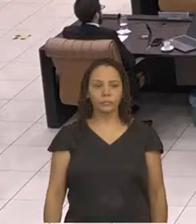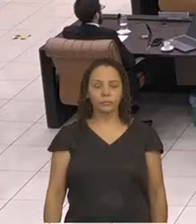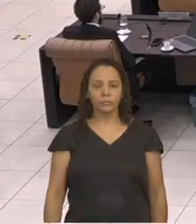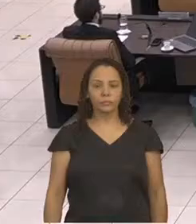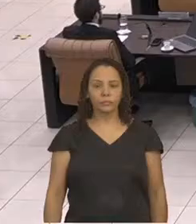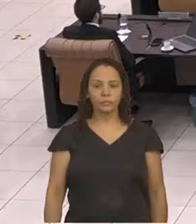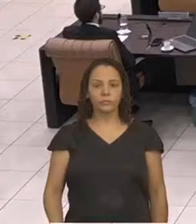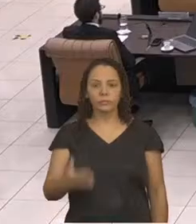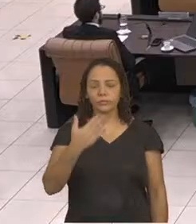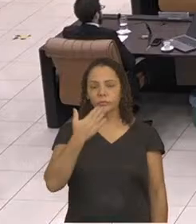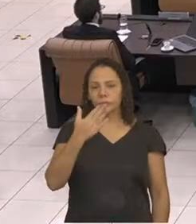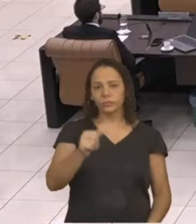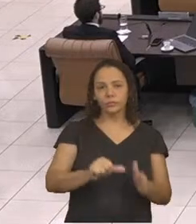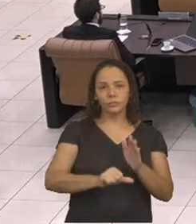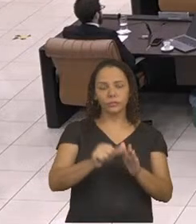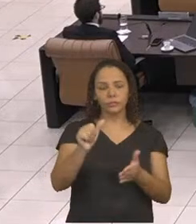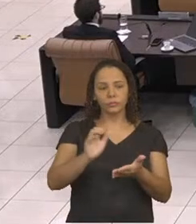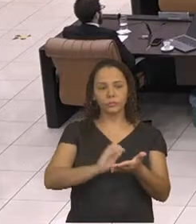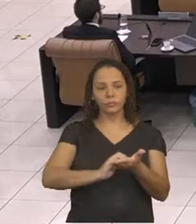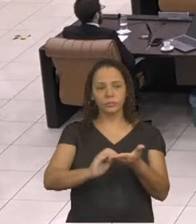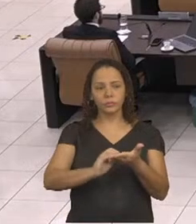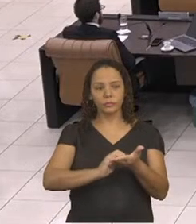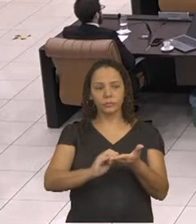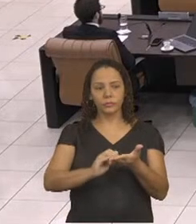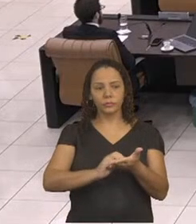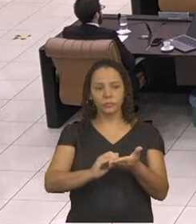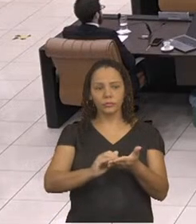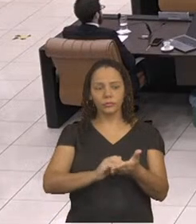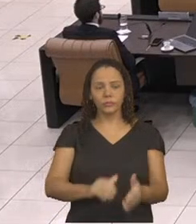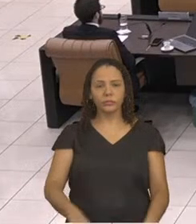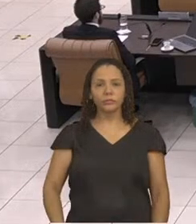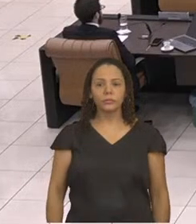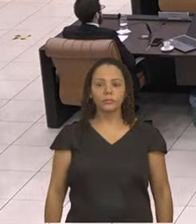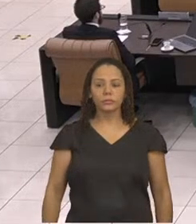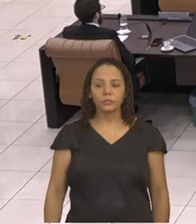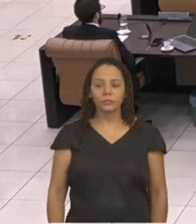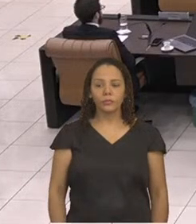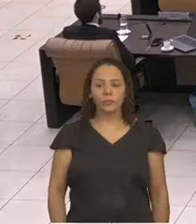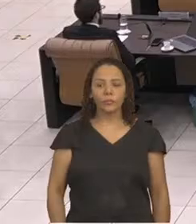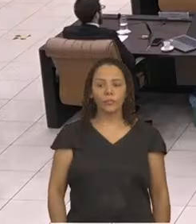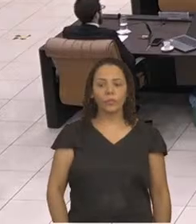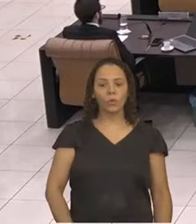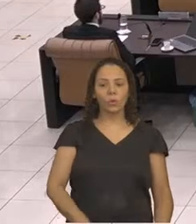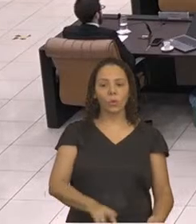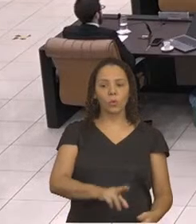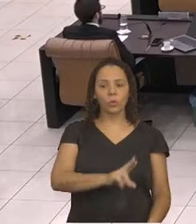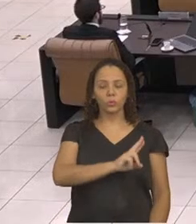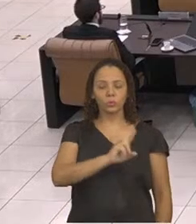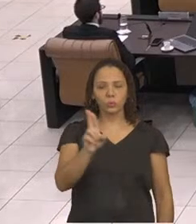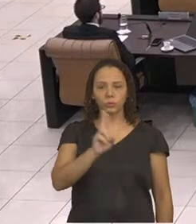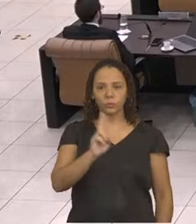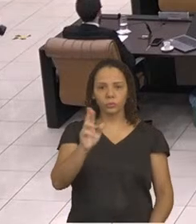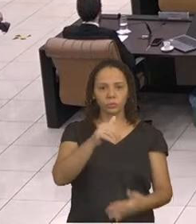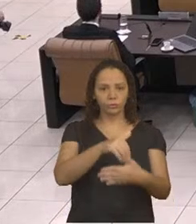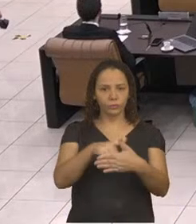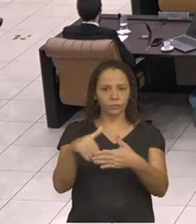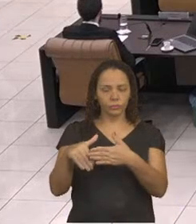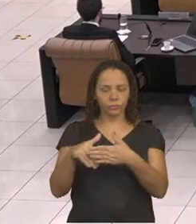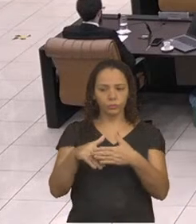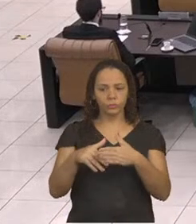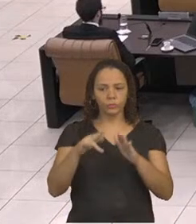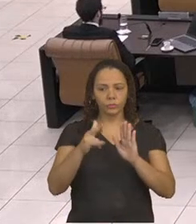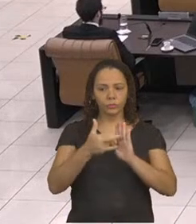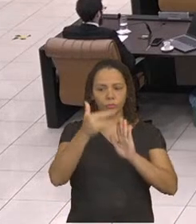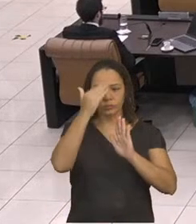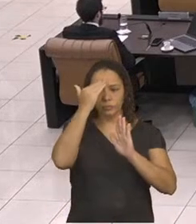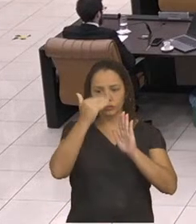Peço à primeira secretária que proceda à votação nominal do projeto na forma regimental. Tem